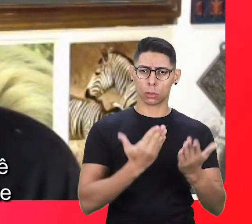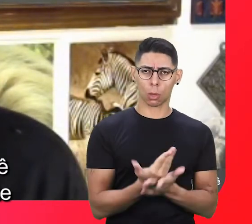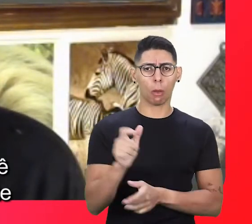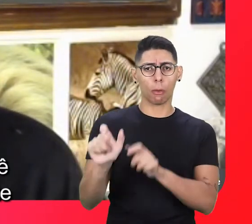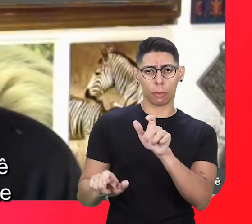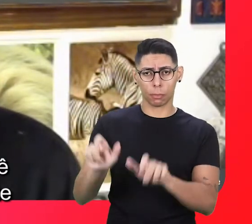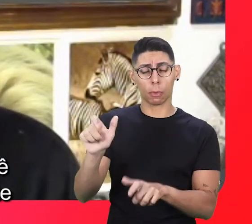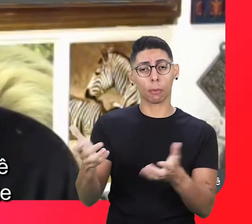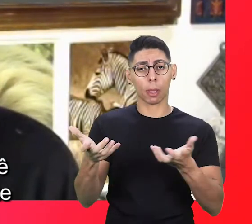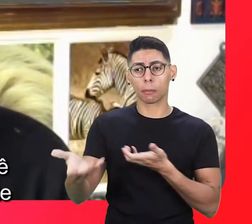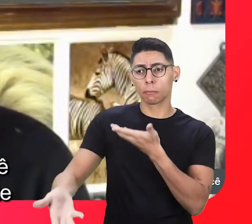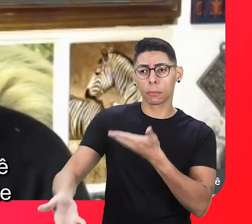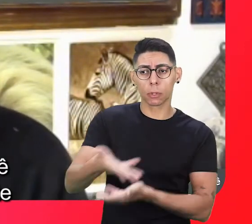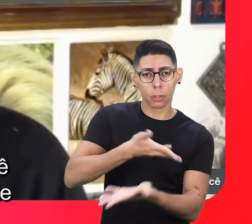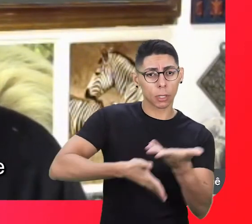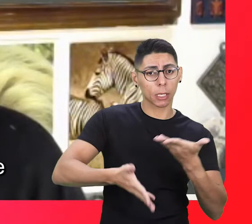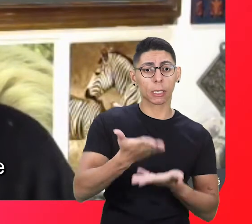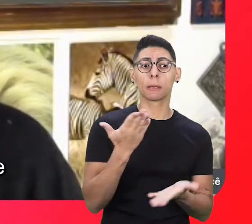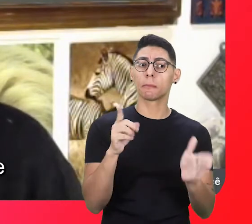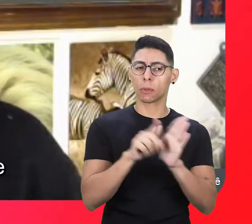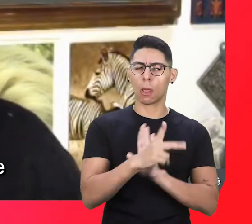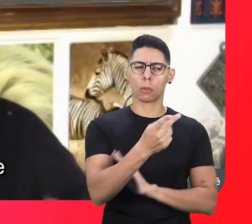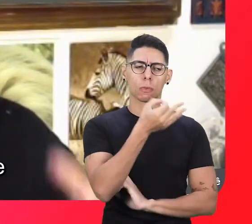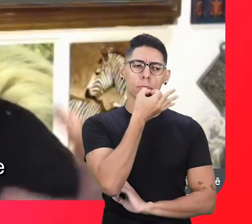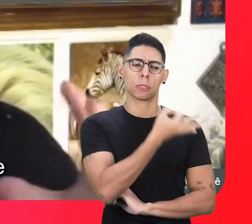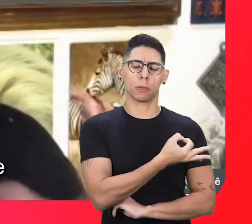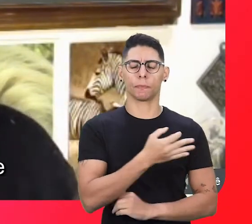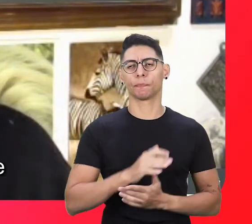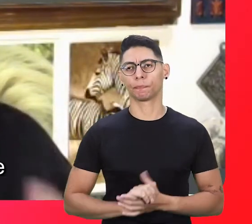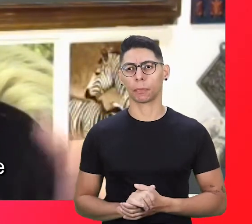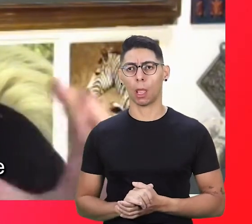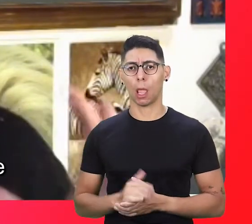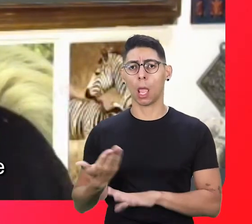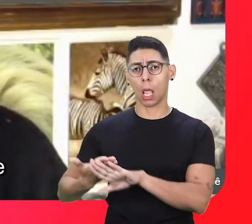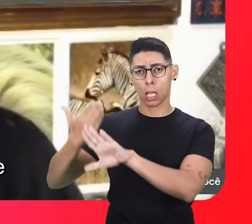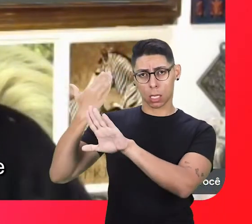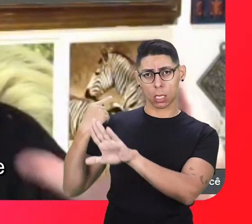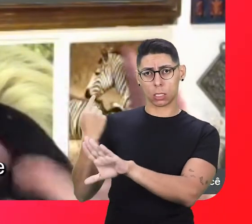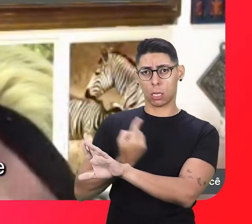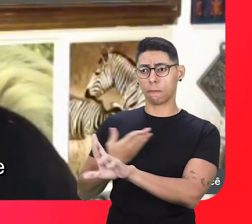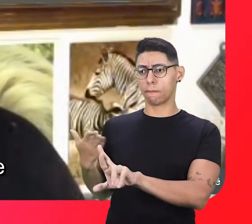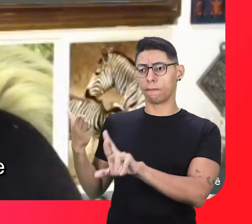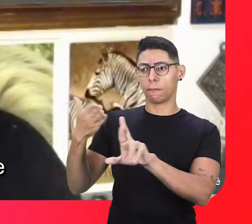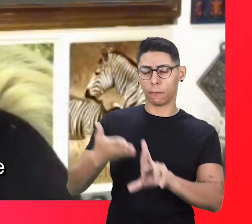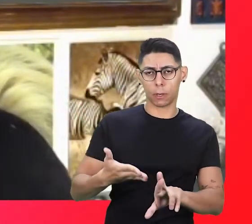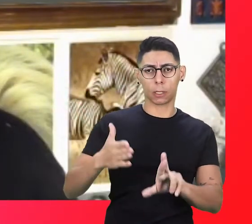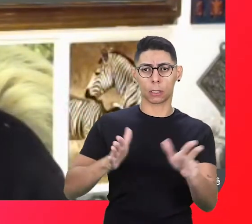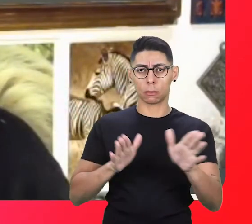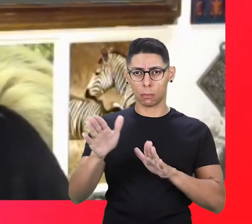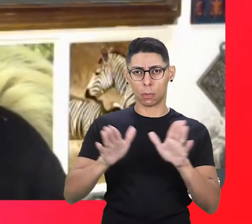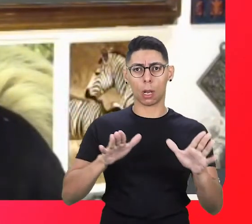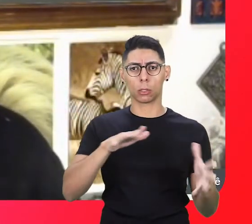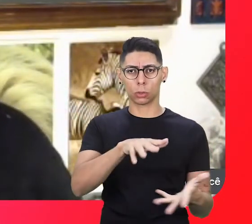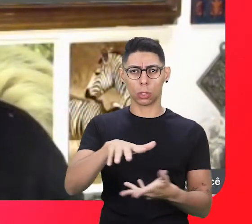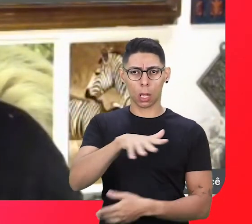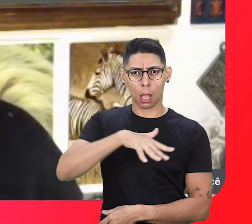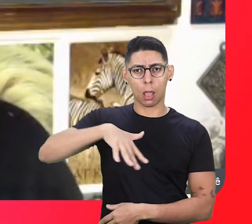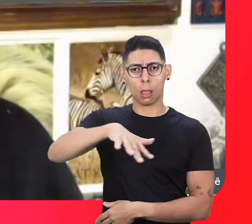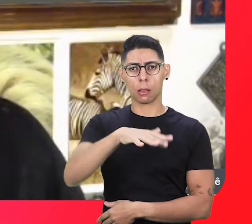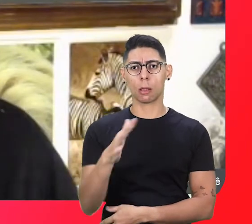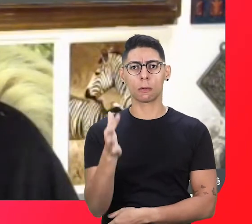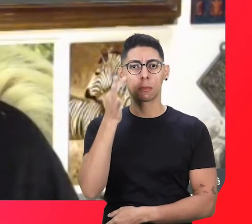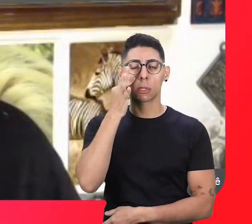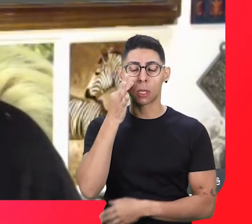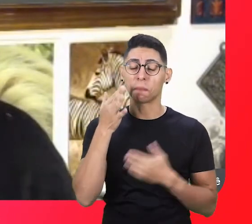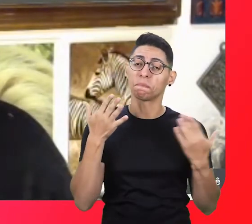com você, até saber sua opinião, que é o seguinte: a gente era referência em acessibilidade no mundo presencial, ponto. Aí veio